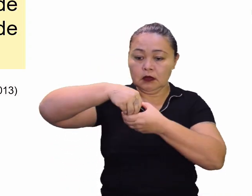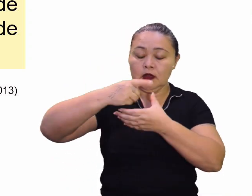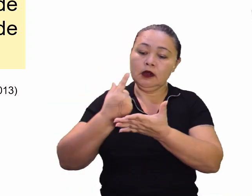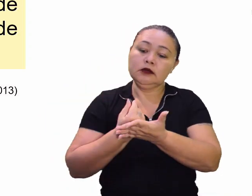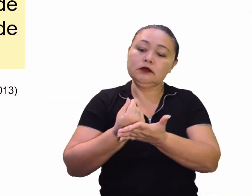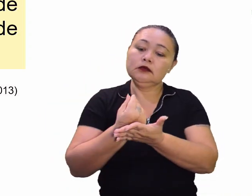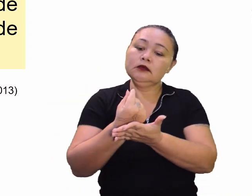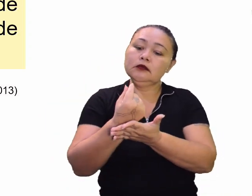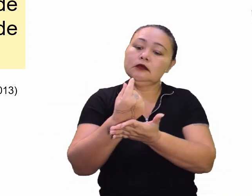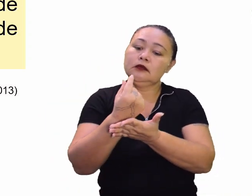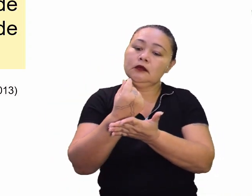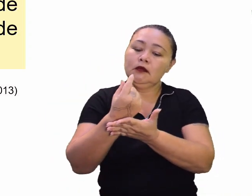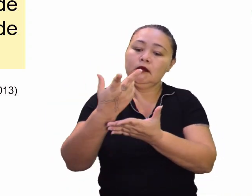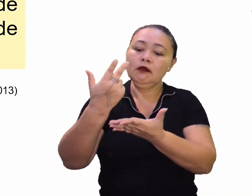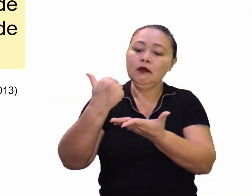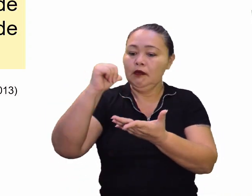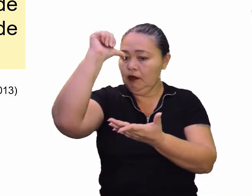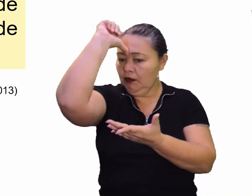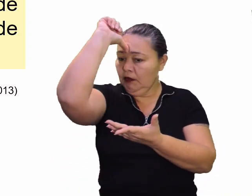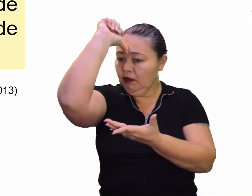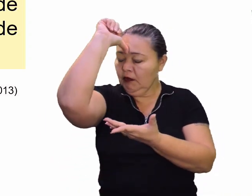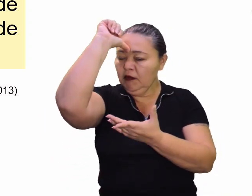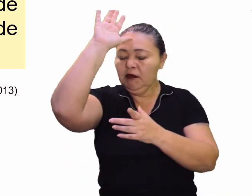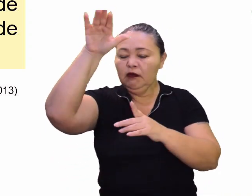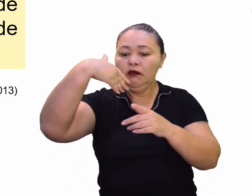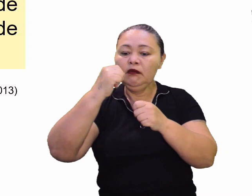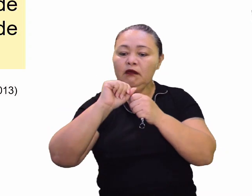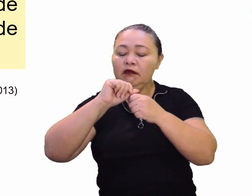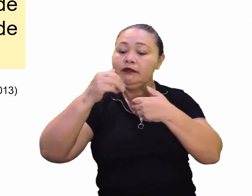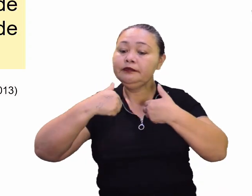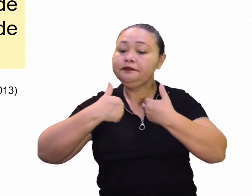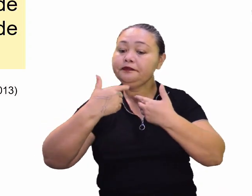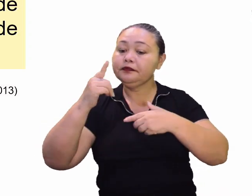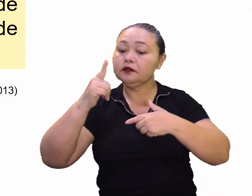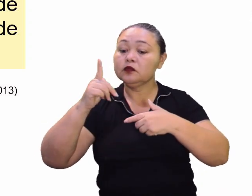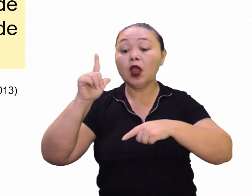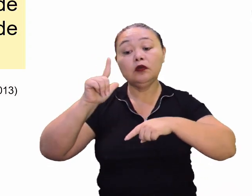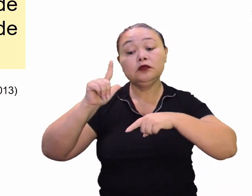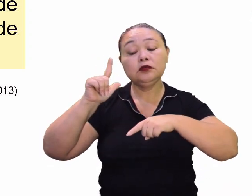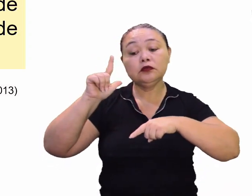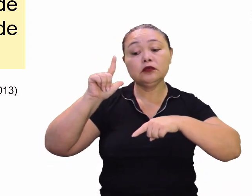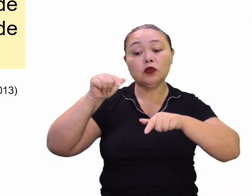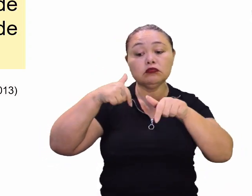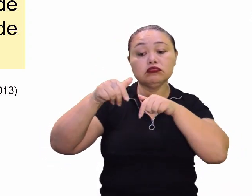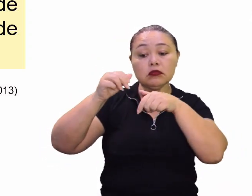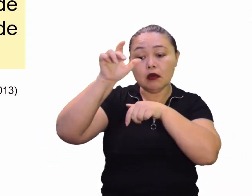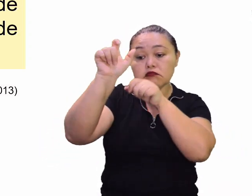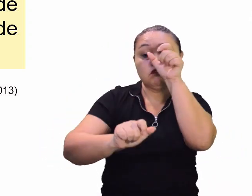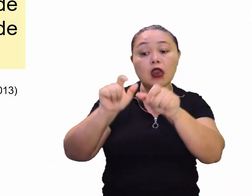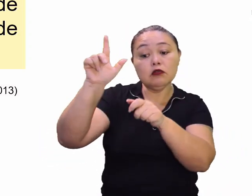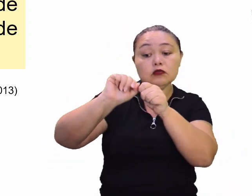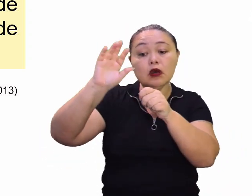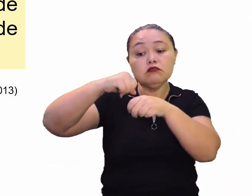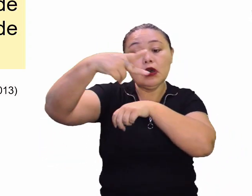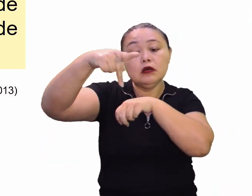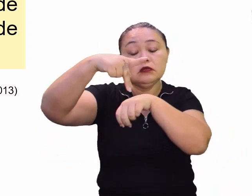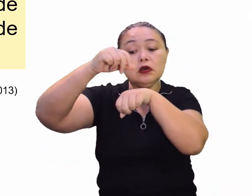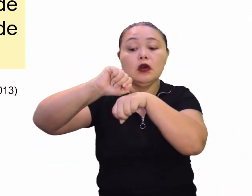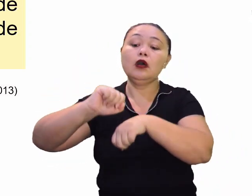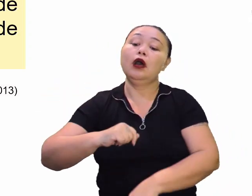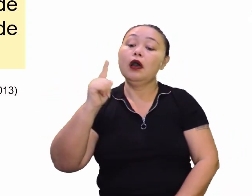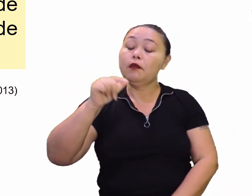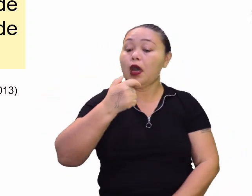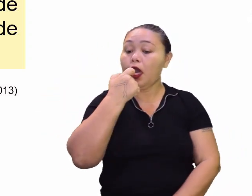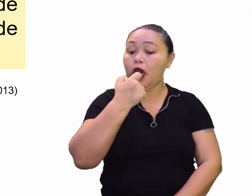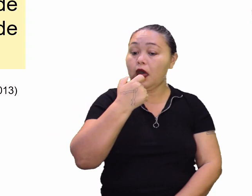indiana, ela é destaque mundial na exportação de serviços para o mundo, porque tem o inglês como a